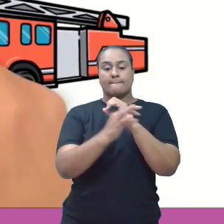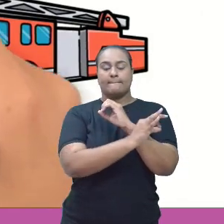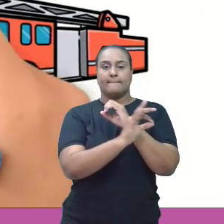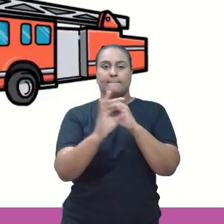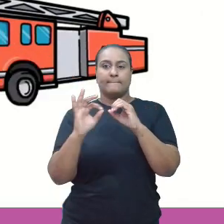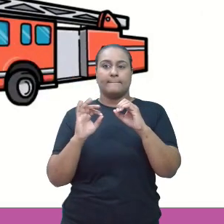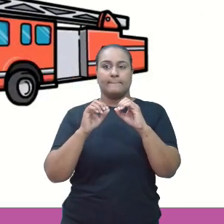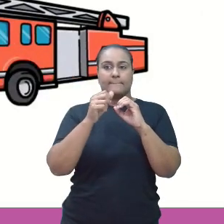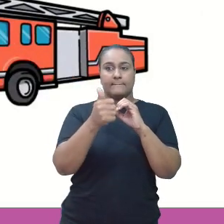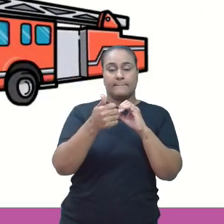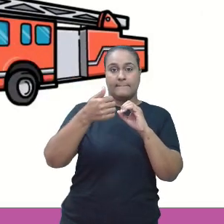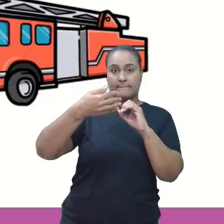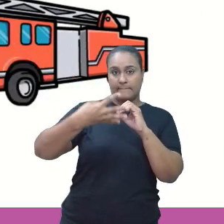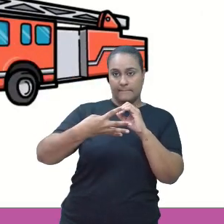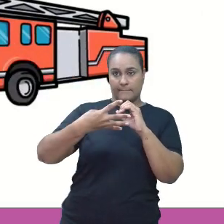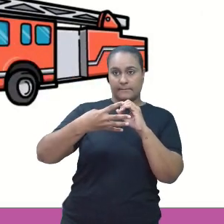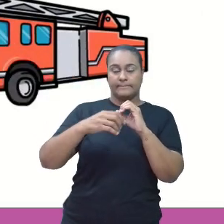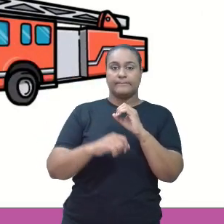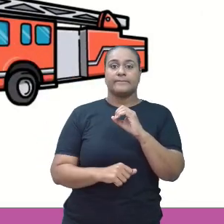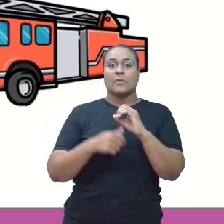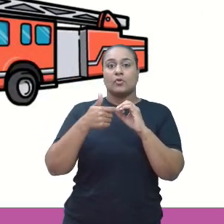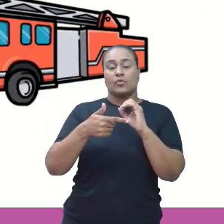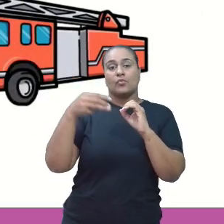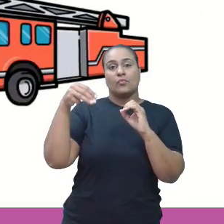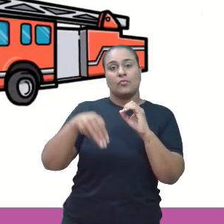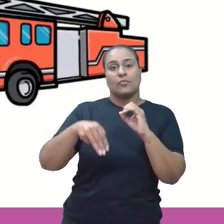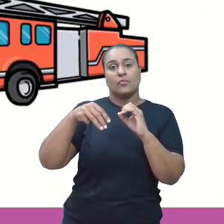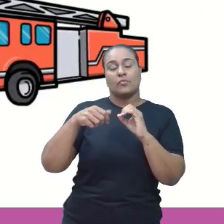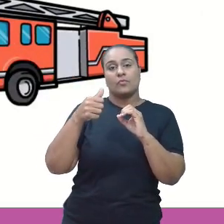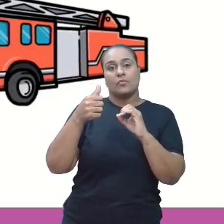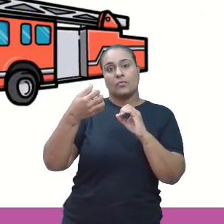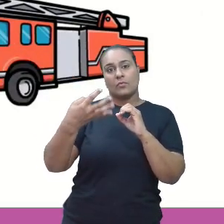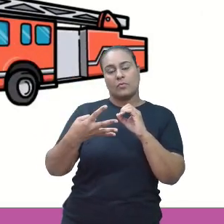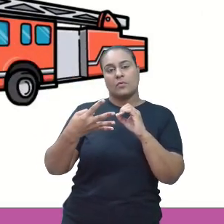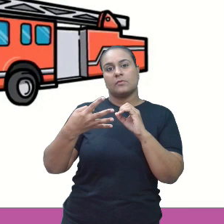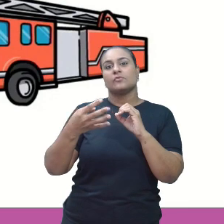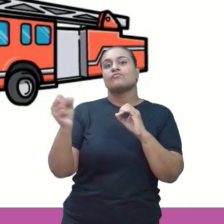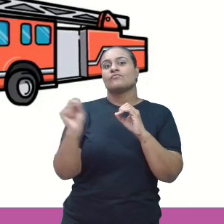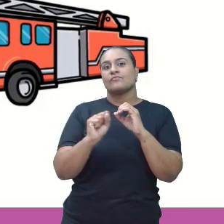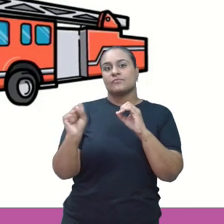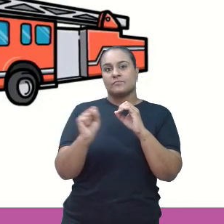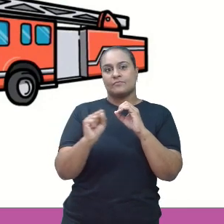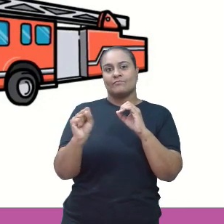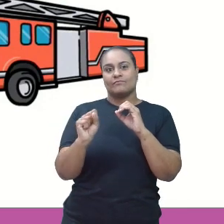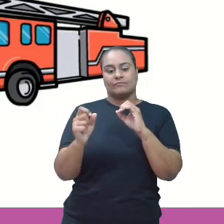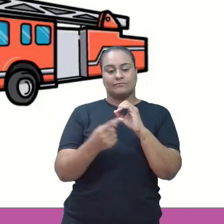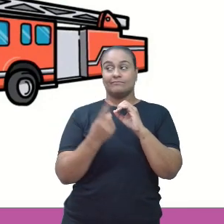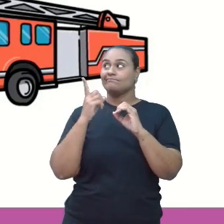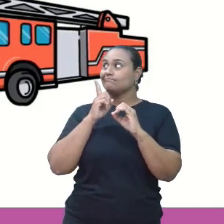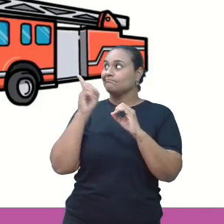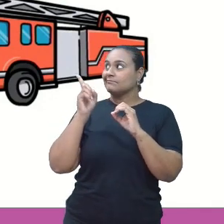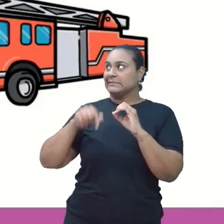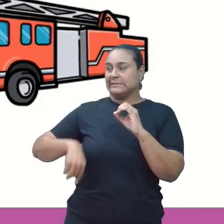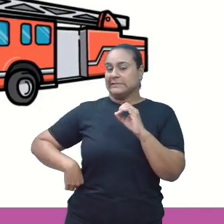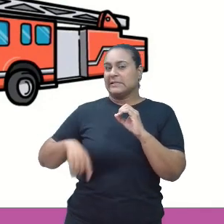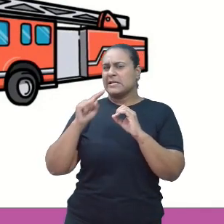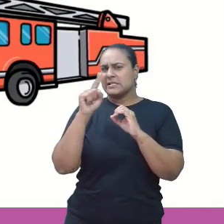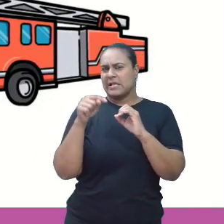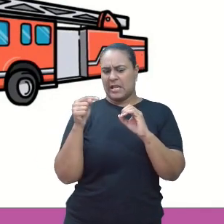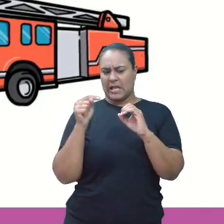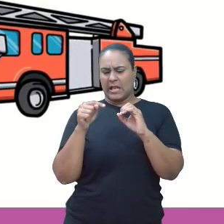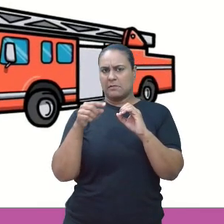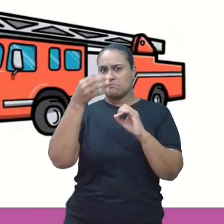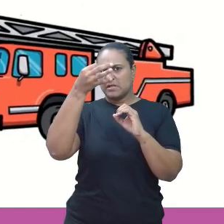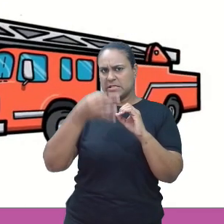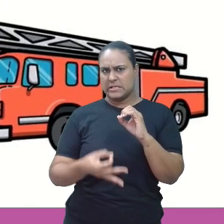de 14 graus, 2 minutos e 14 segundos. Será que esta coordenada está